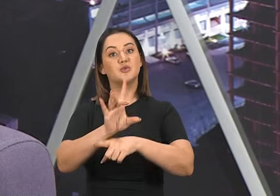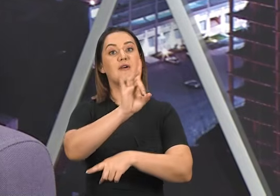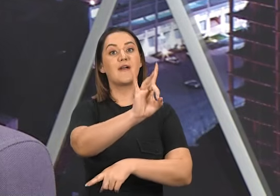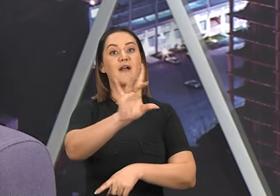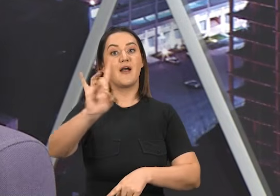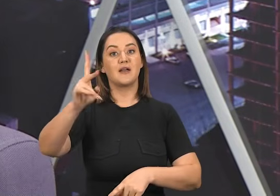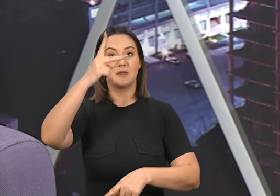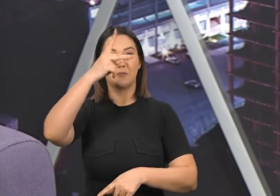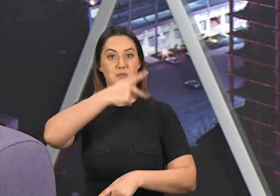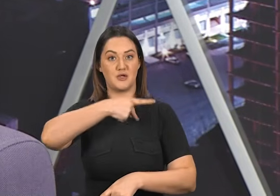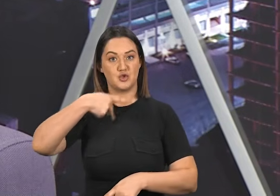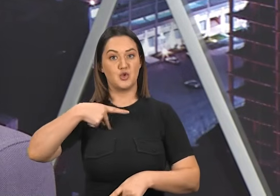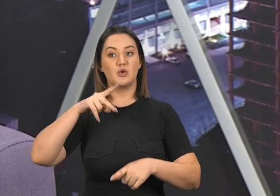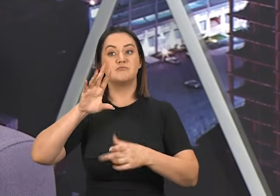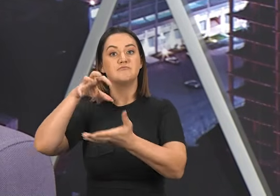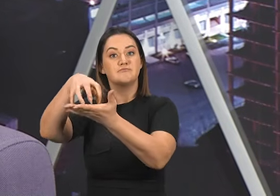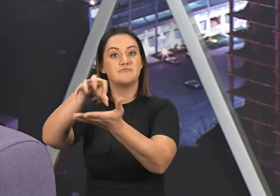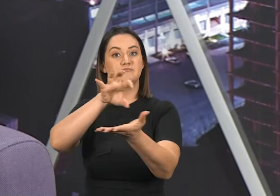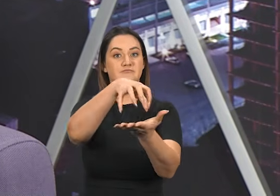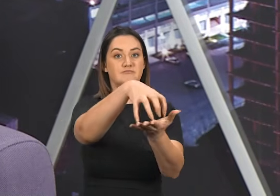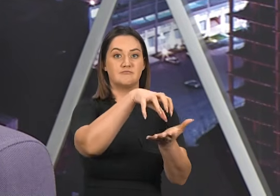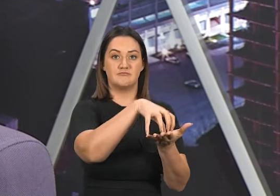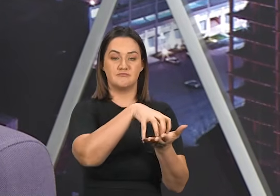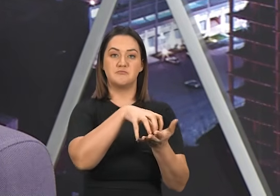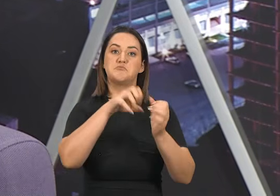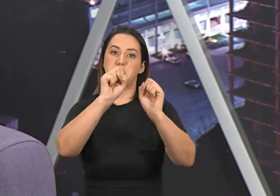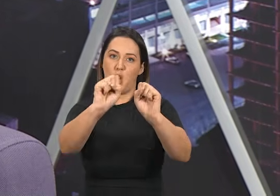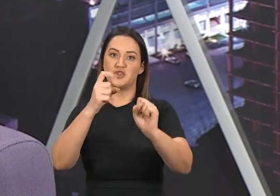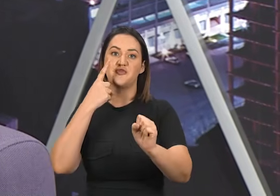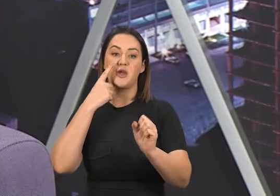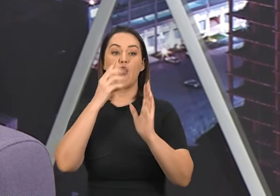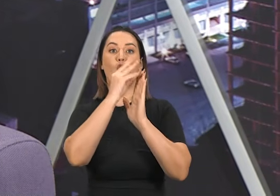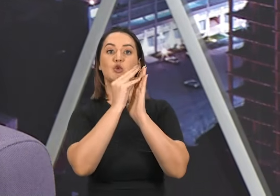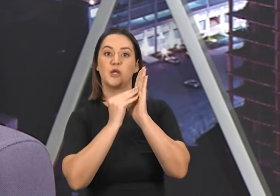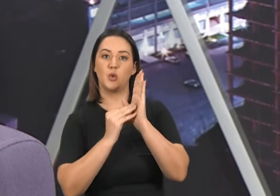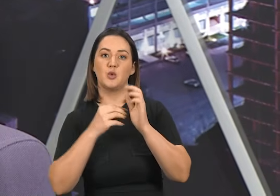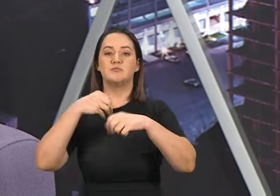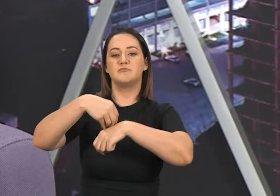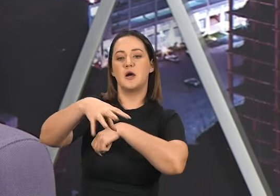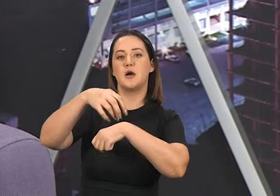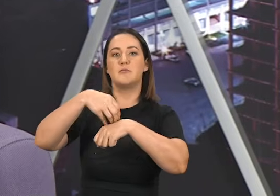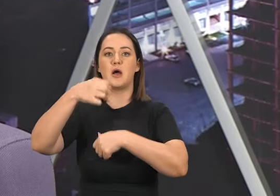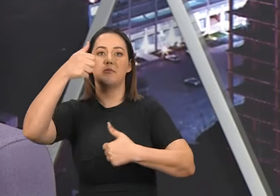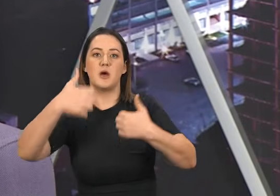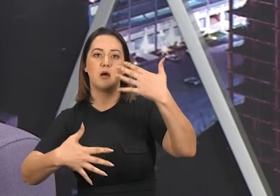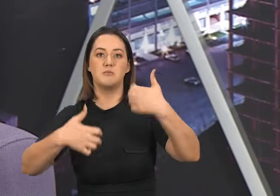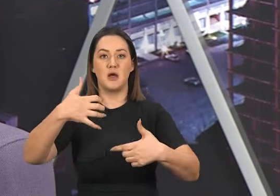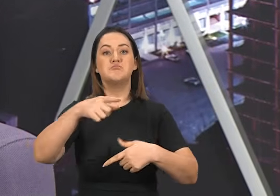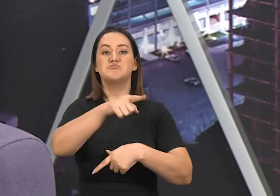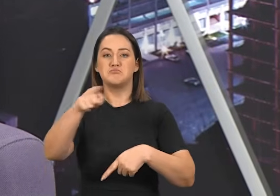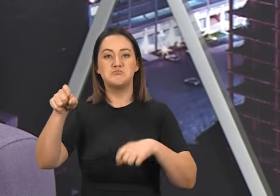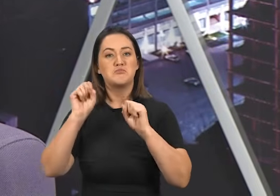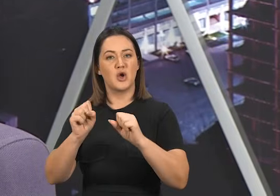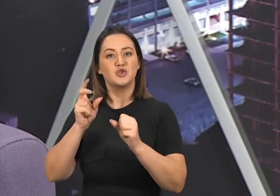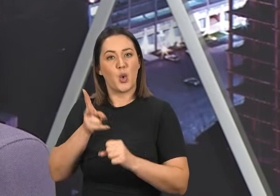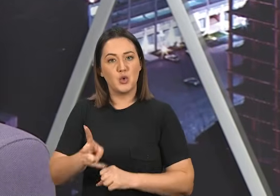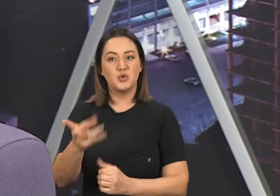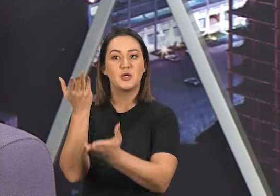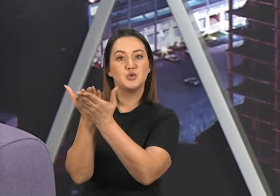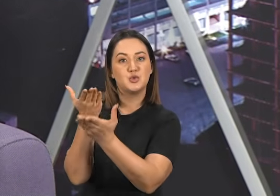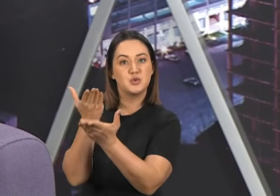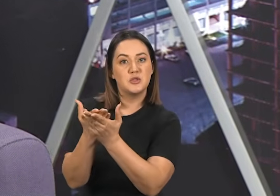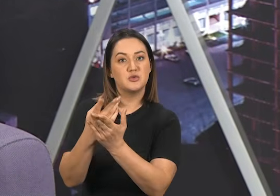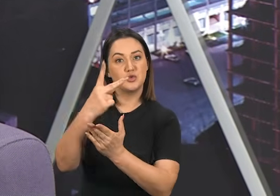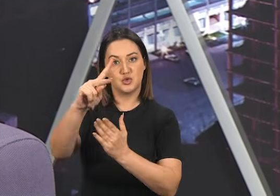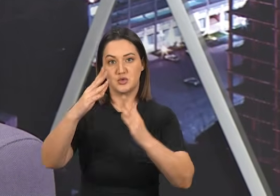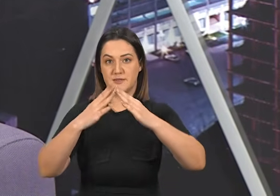cada pastor no seu ministério. Eu sugiro que você pegue o conteúdo dos programas Arena e que você use nas suas classes